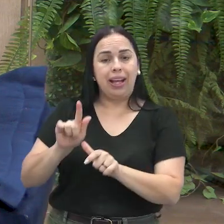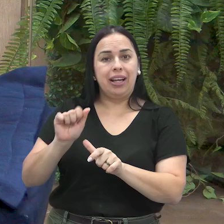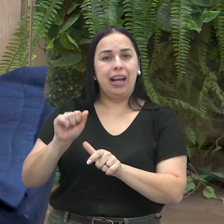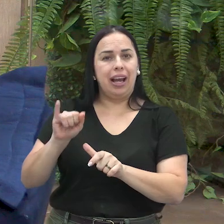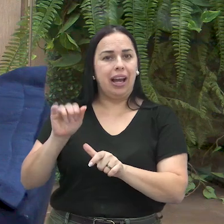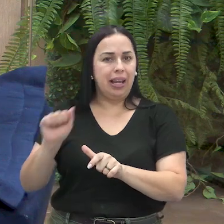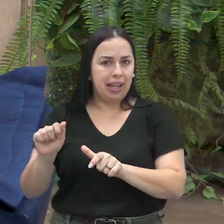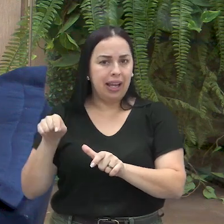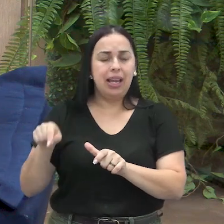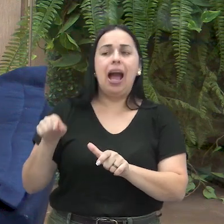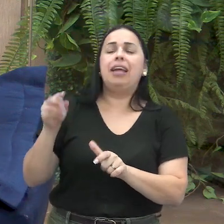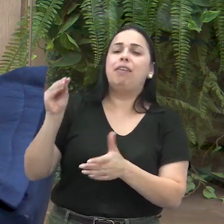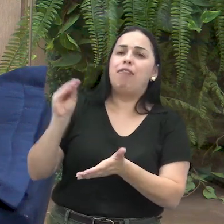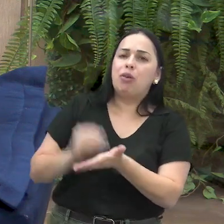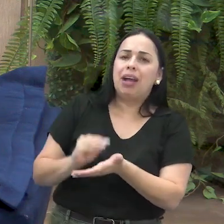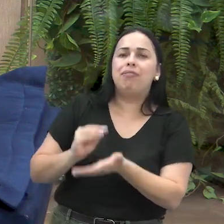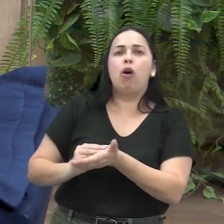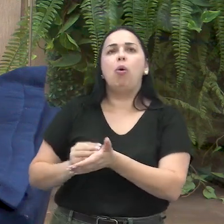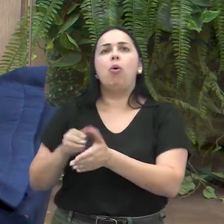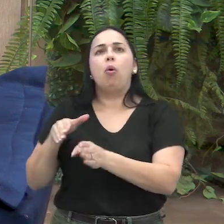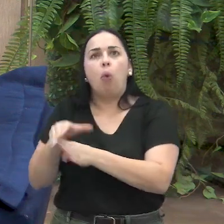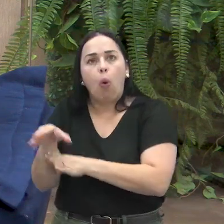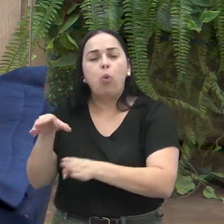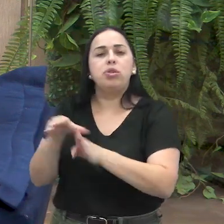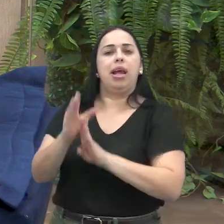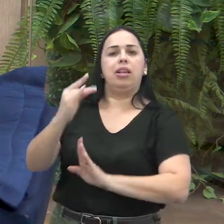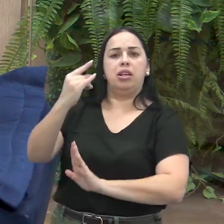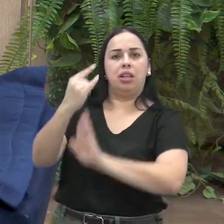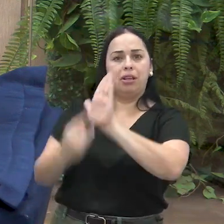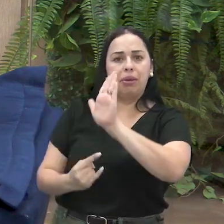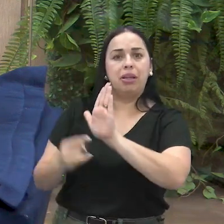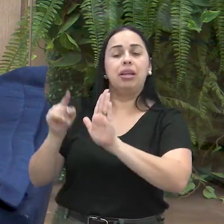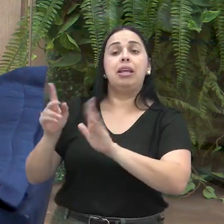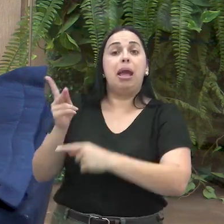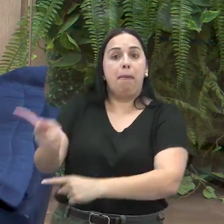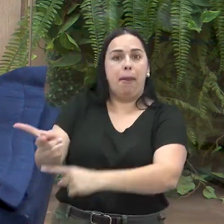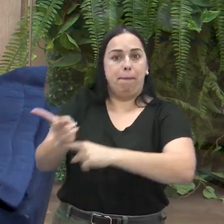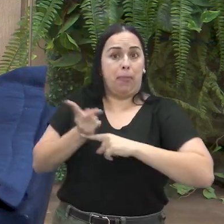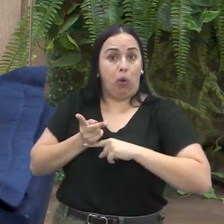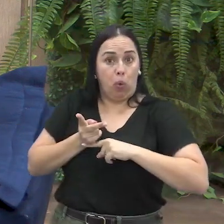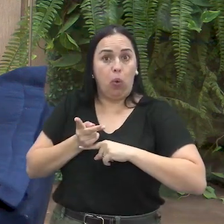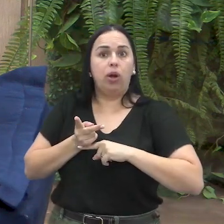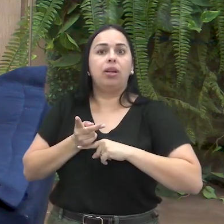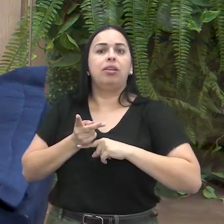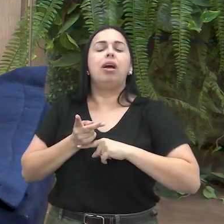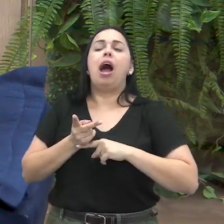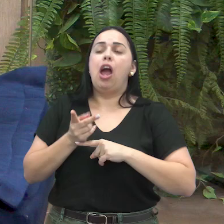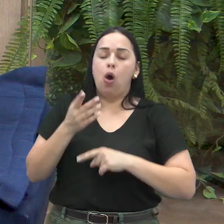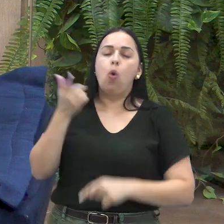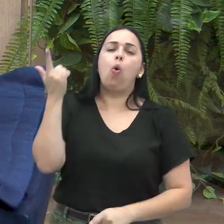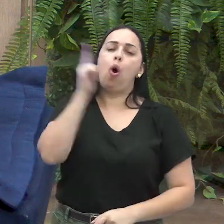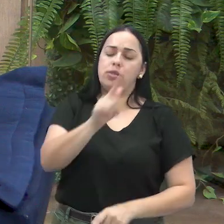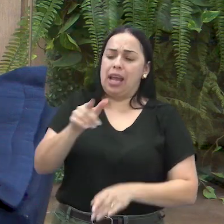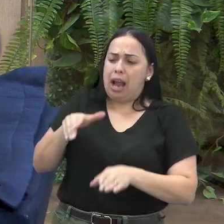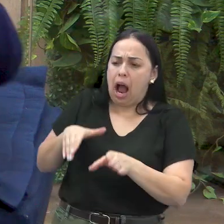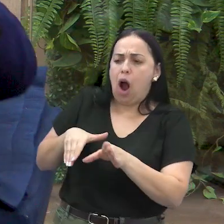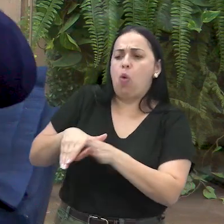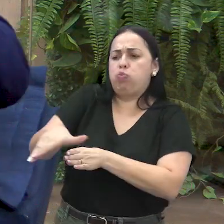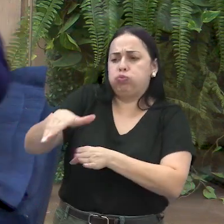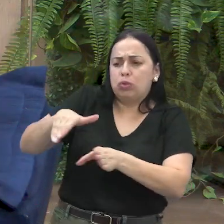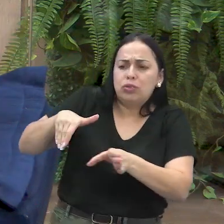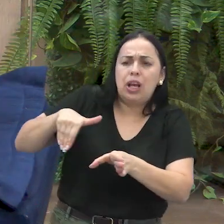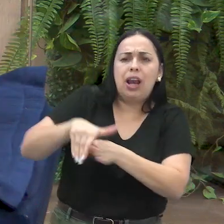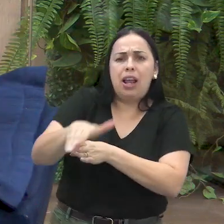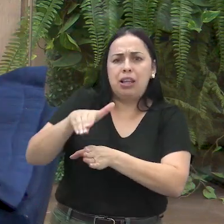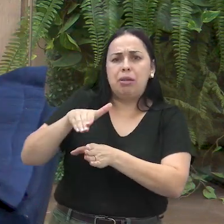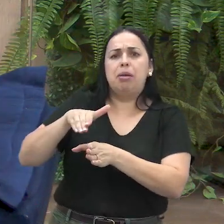elas estão perdidas assim, em parte de documento, a documentação que precisa da prefeitura, e aí elas vêm para o nosso gabinete, a gente consegue orientar em todas